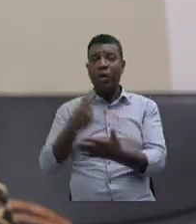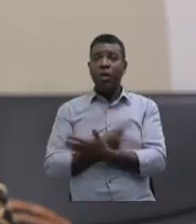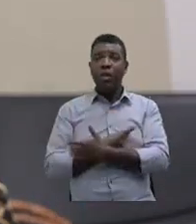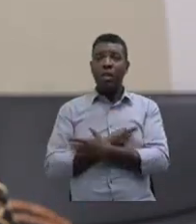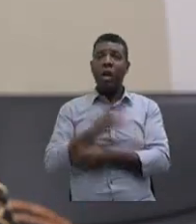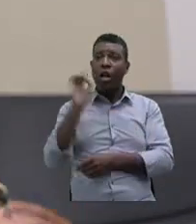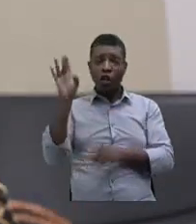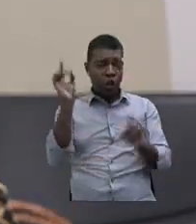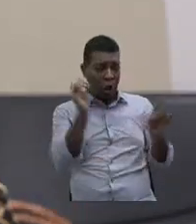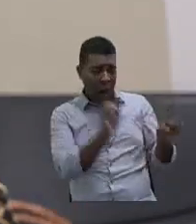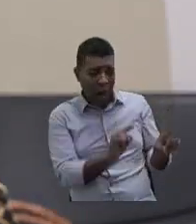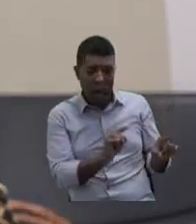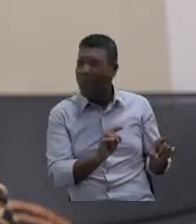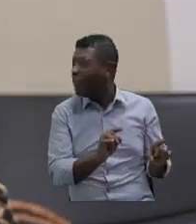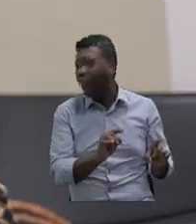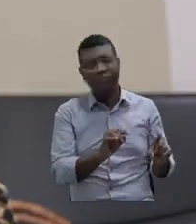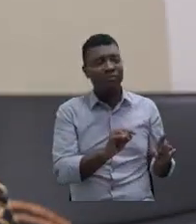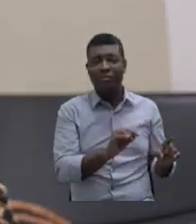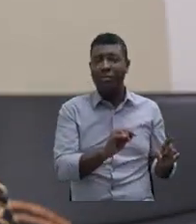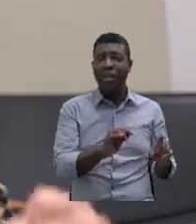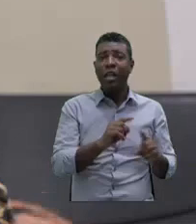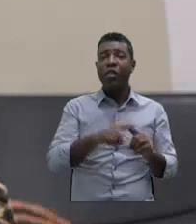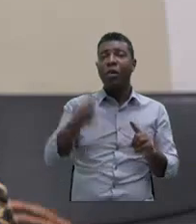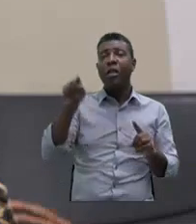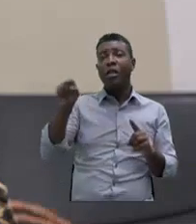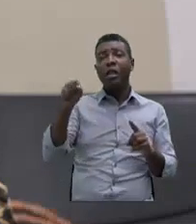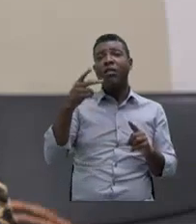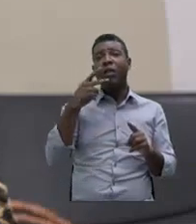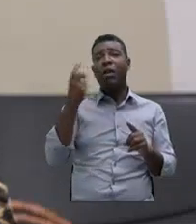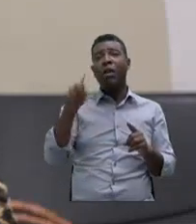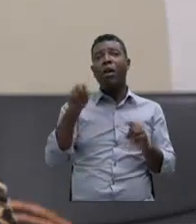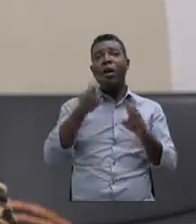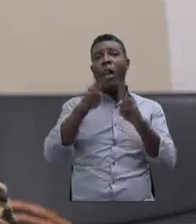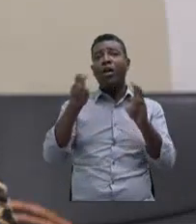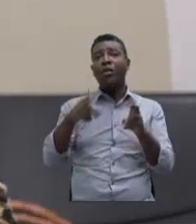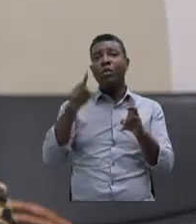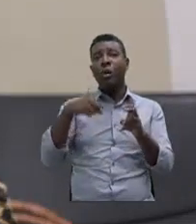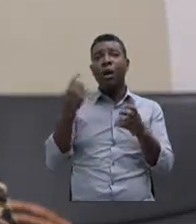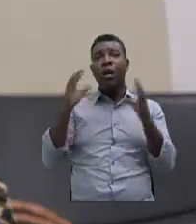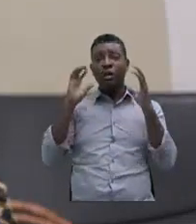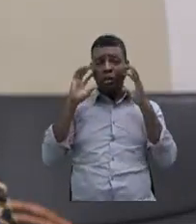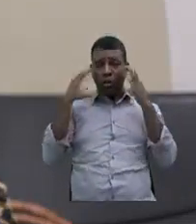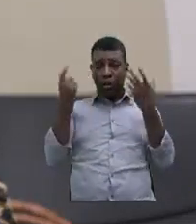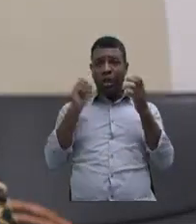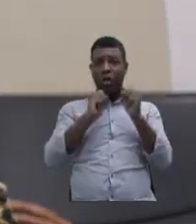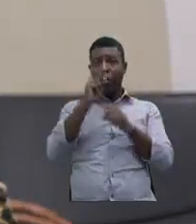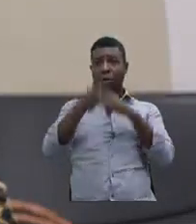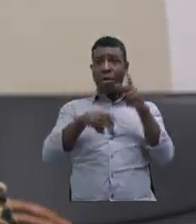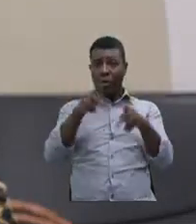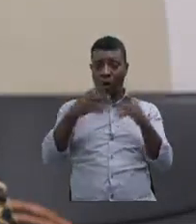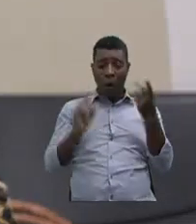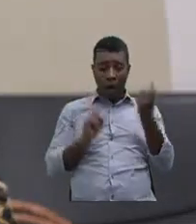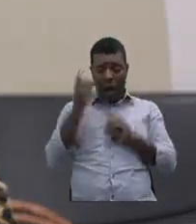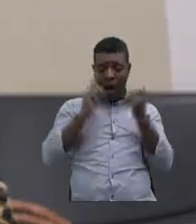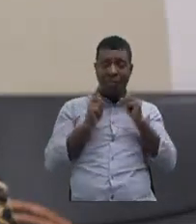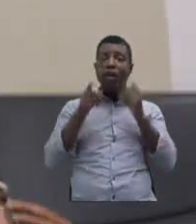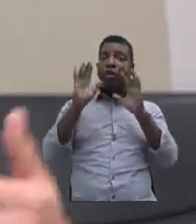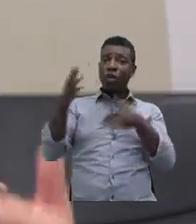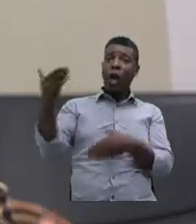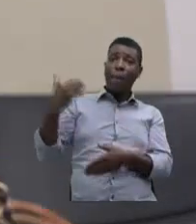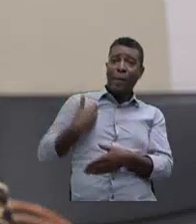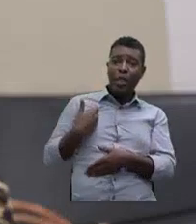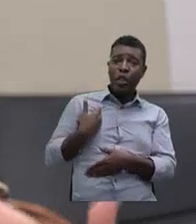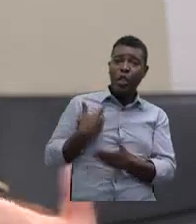lá, mas aí o senhor tocou numa assunto que eu achava que seria uma das soluções. O pessoal do Carnaval já pediu isso, que,